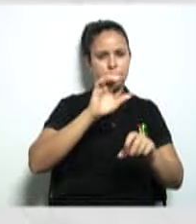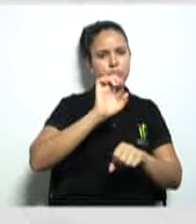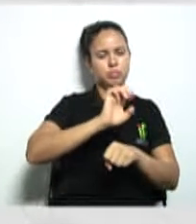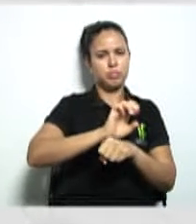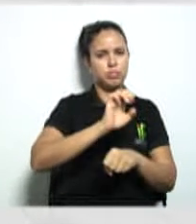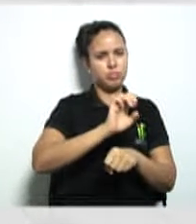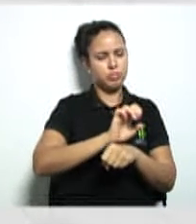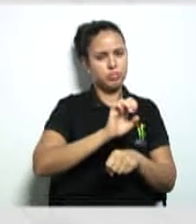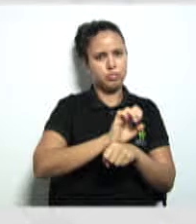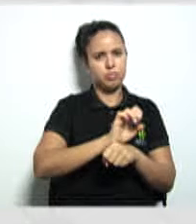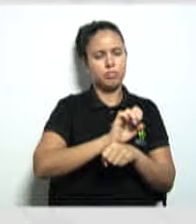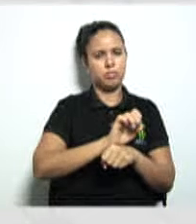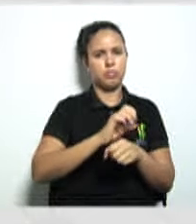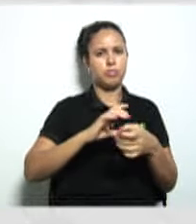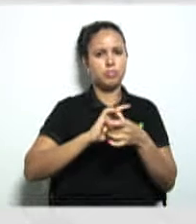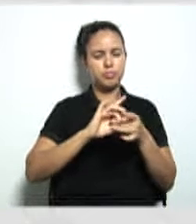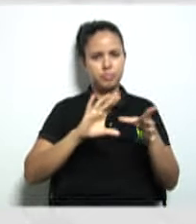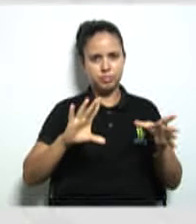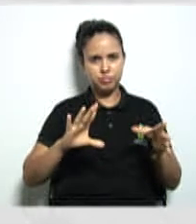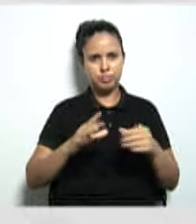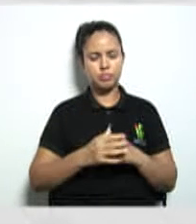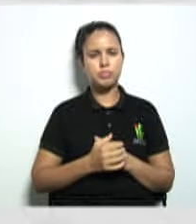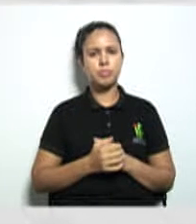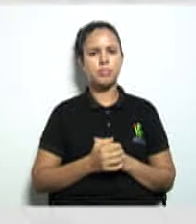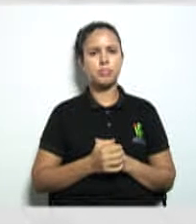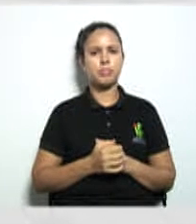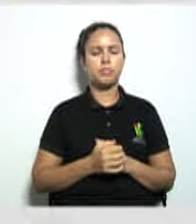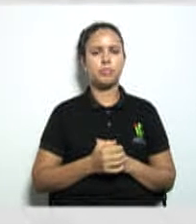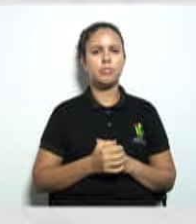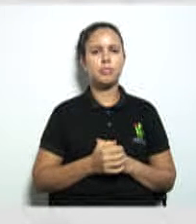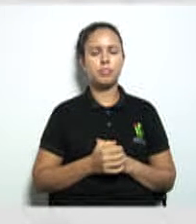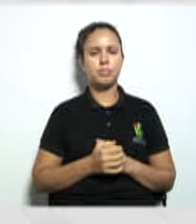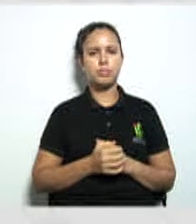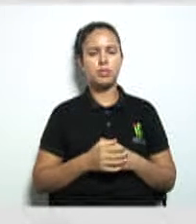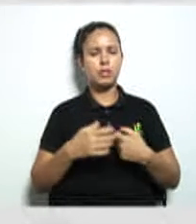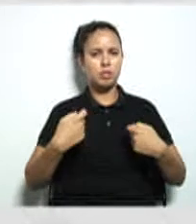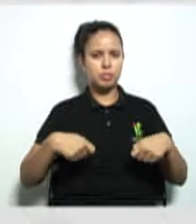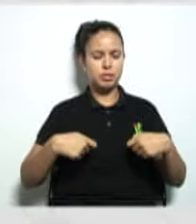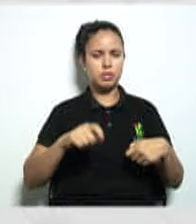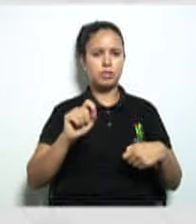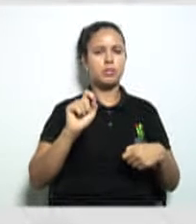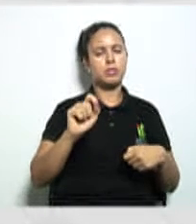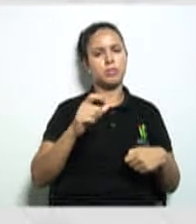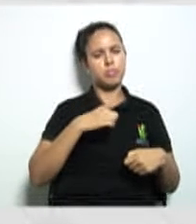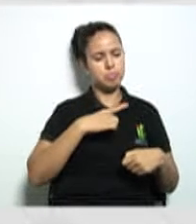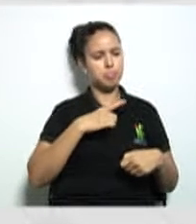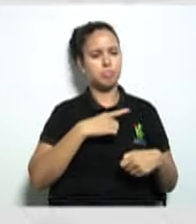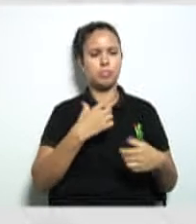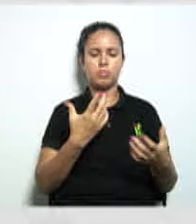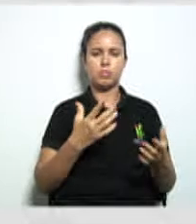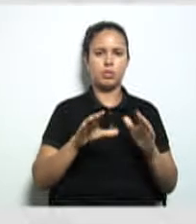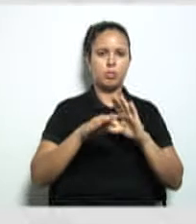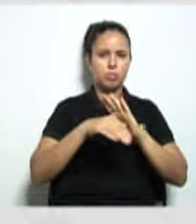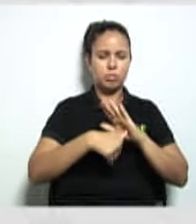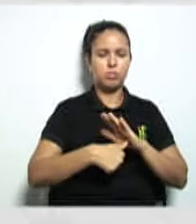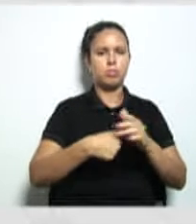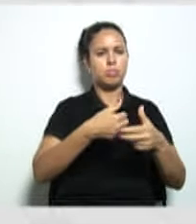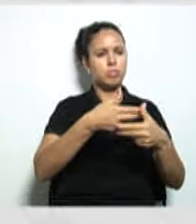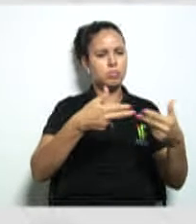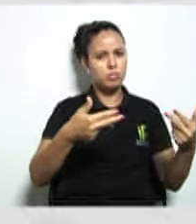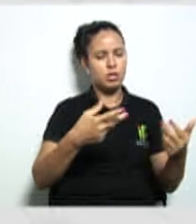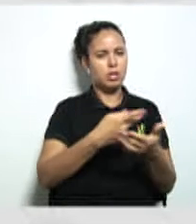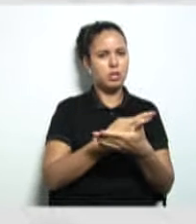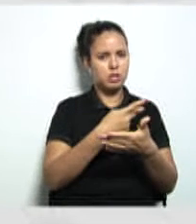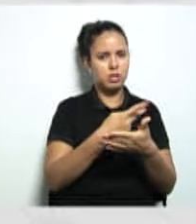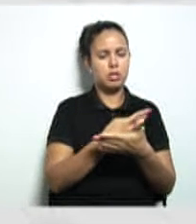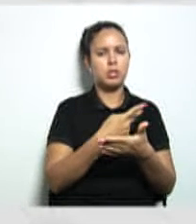seu funcionamento, a não ser que esteja acontecendo alguma irregularidade, né? Aí, logicamente,